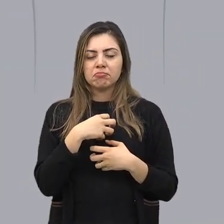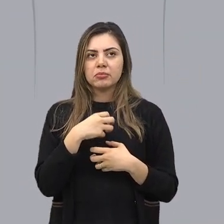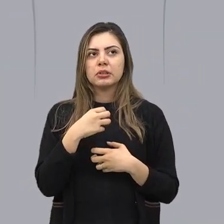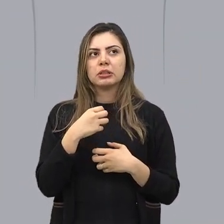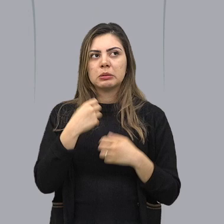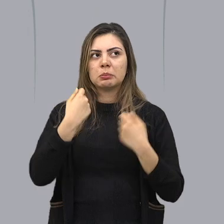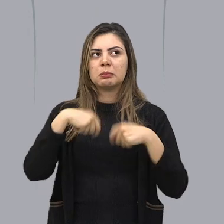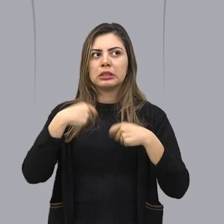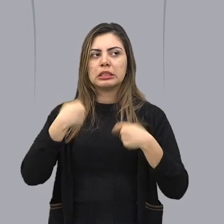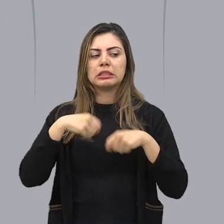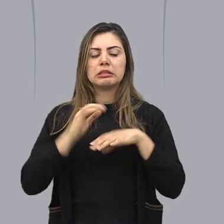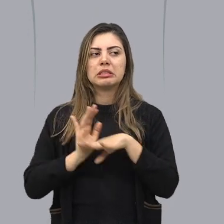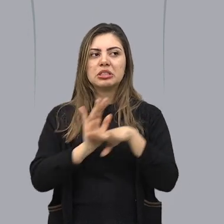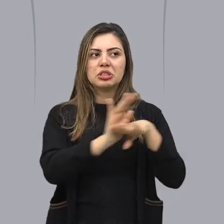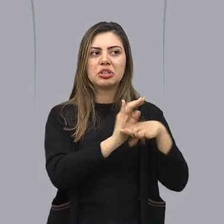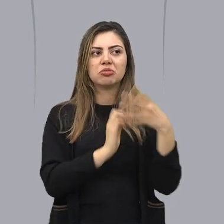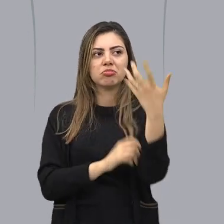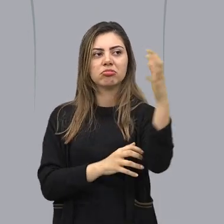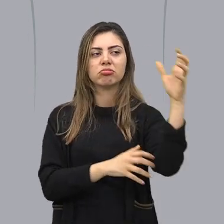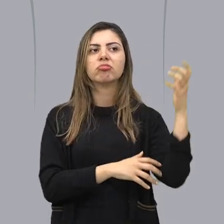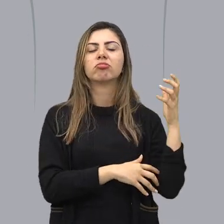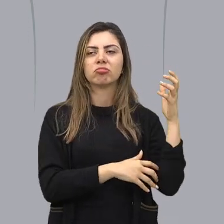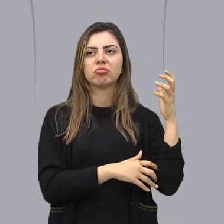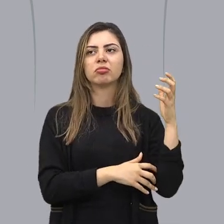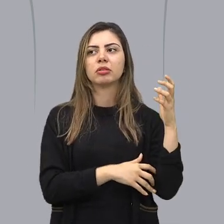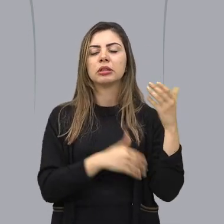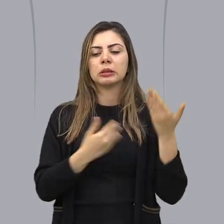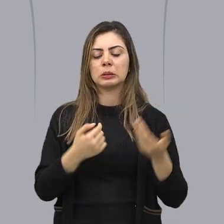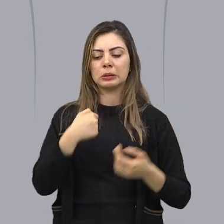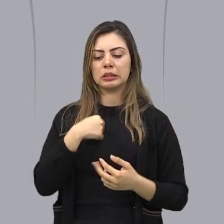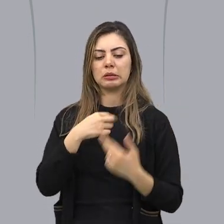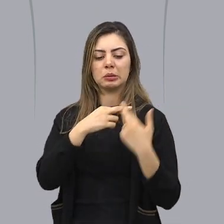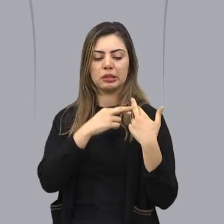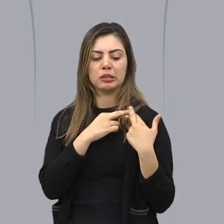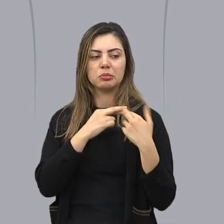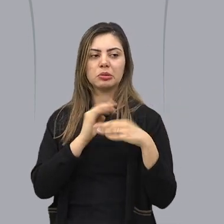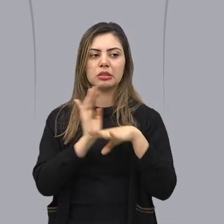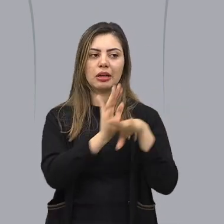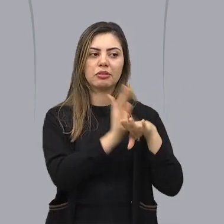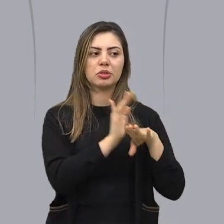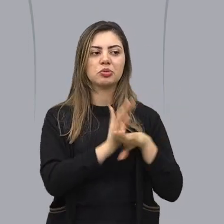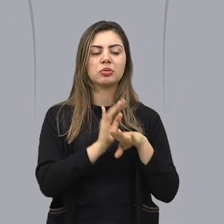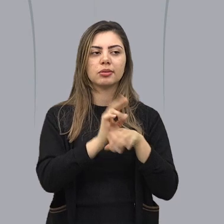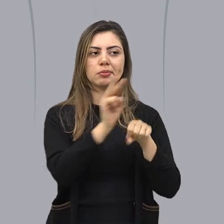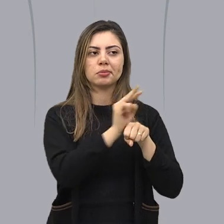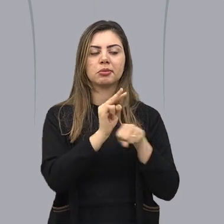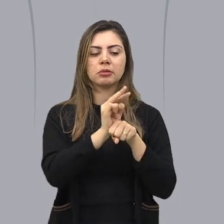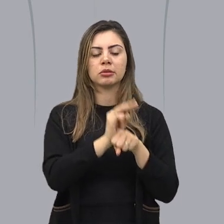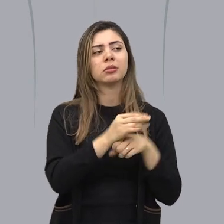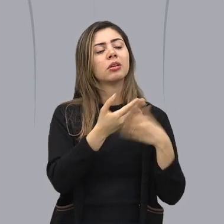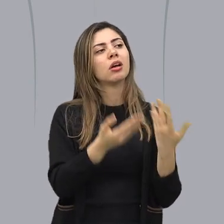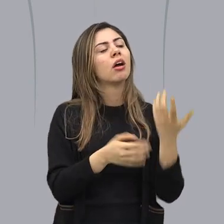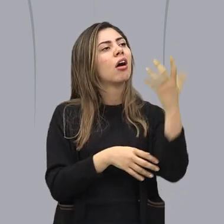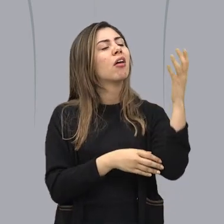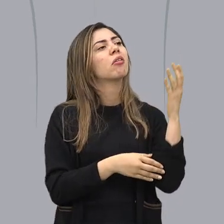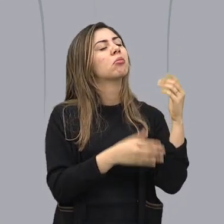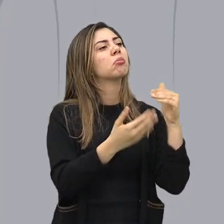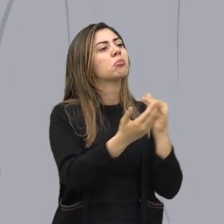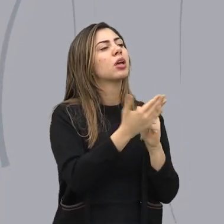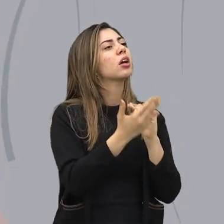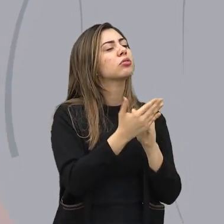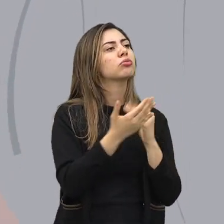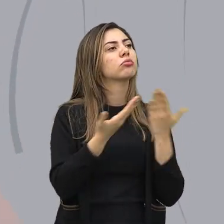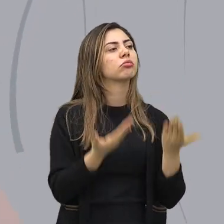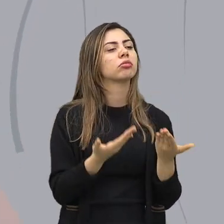que a floresta estava em perigo e que cabia a ela protegê-la. Com determinação, pediu orientação à árvore